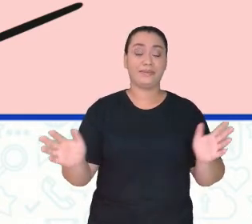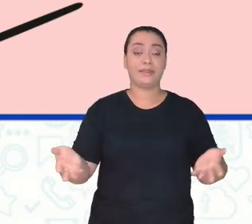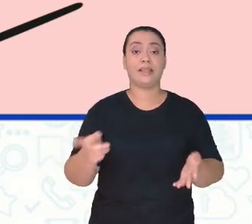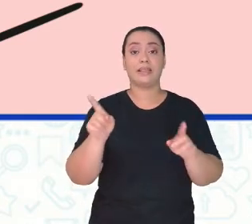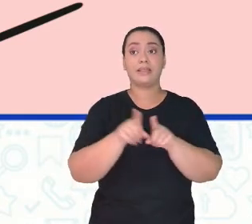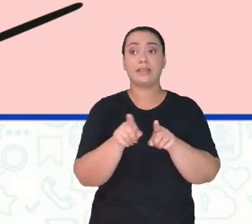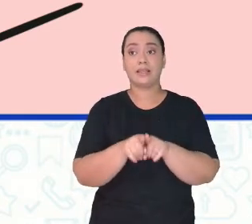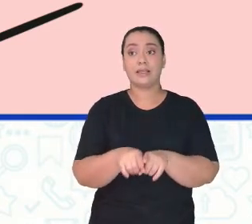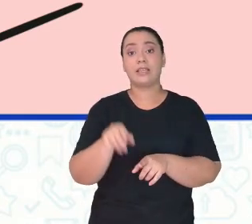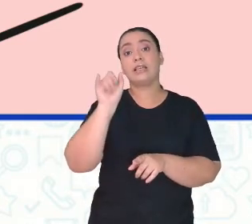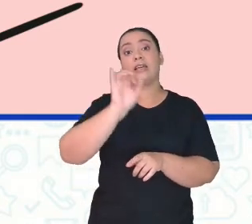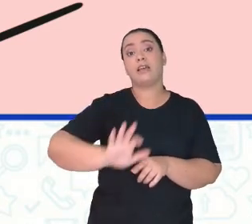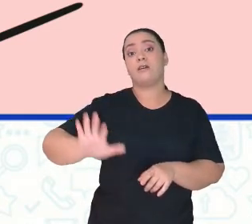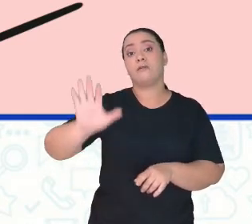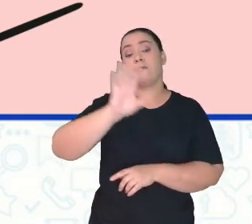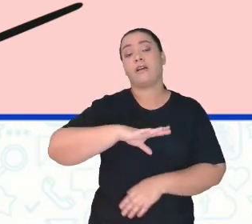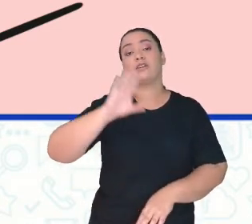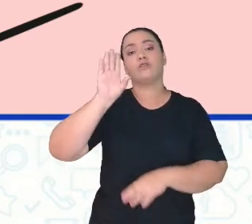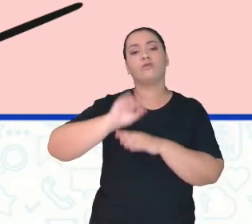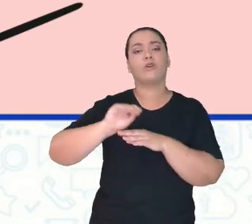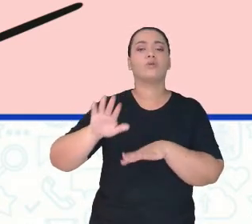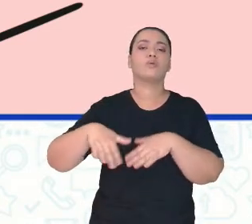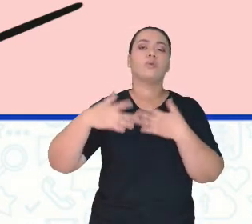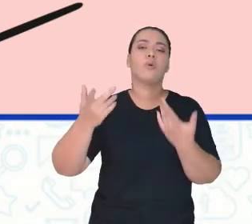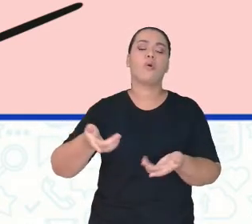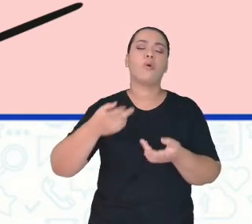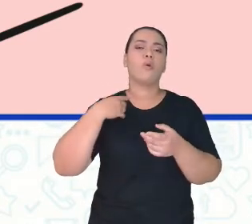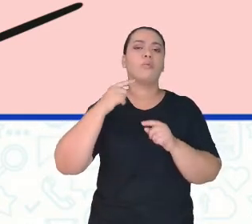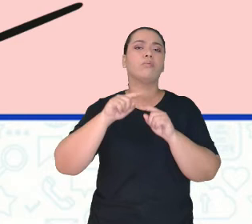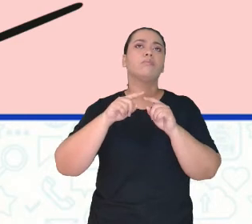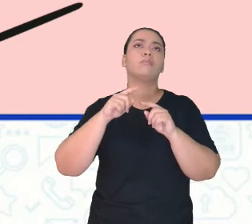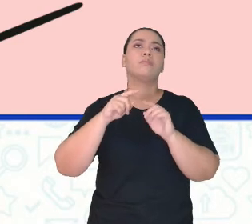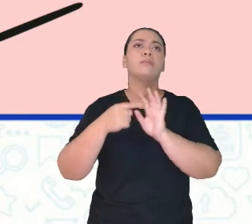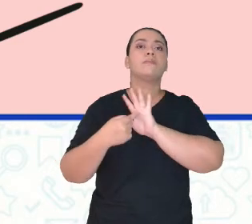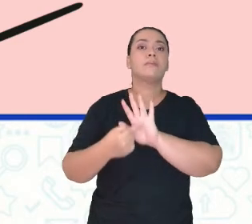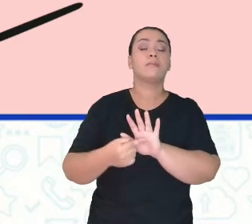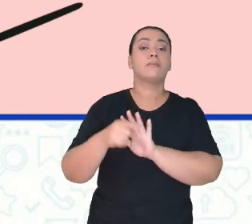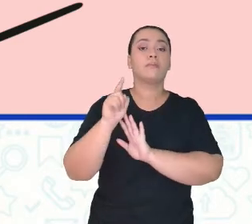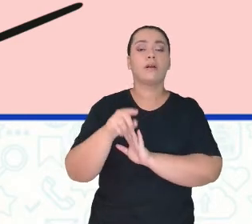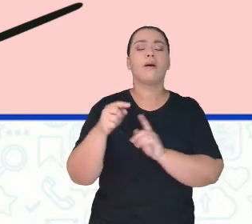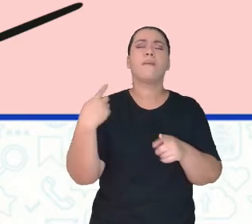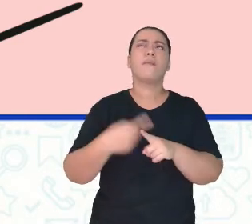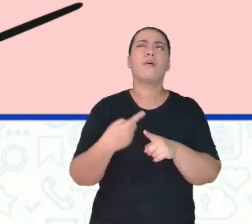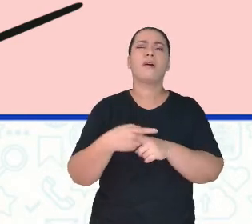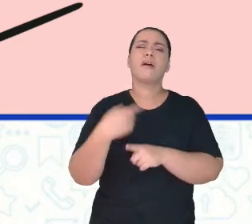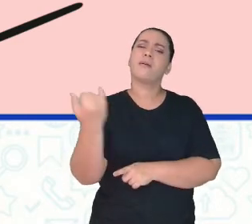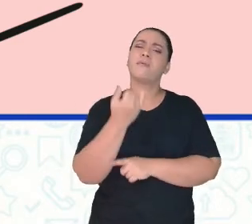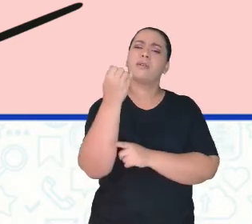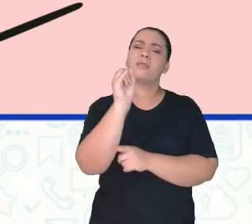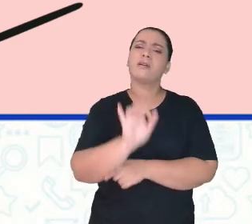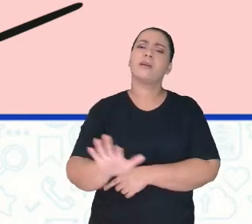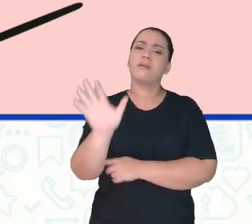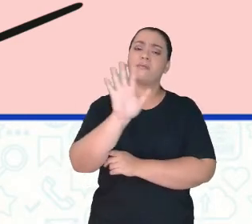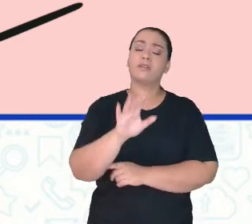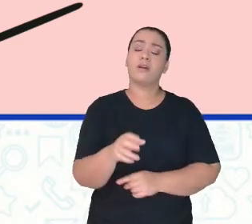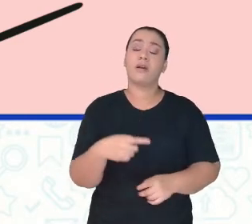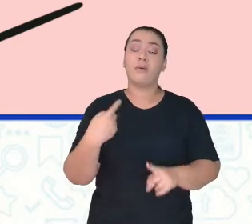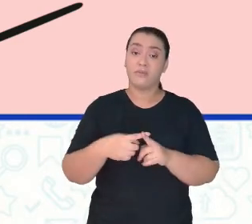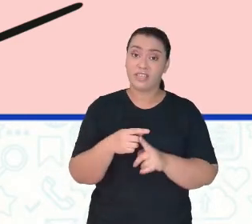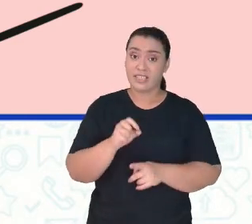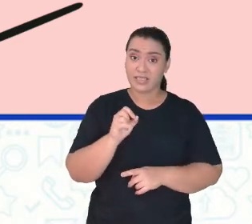imagem, foto ou ilustração que represente o que você está divulgando. Por que é importante imagem, minha gente? Porque se você tiver só um